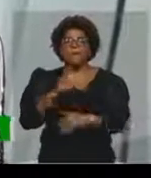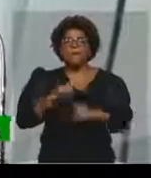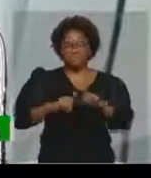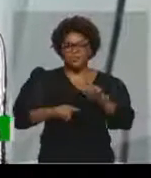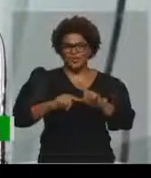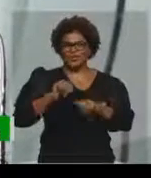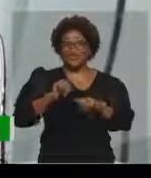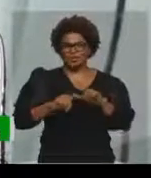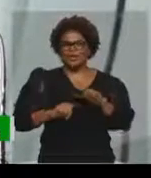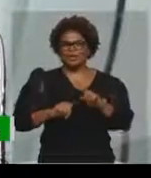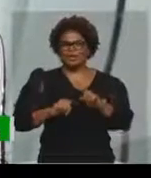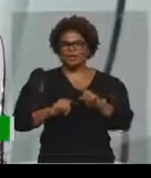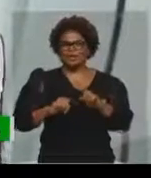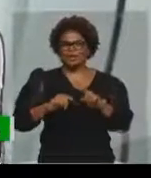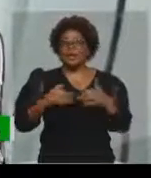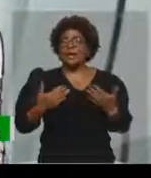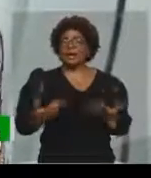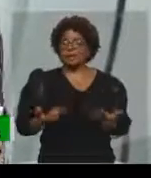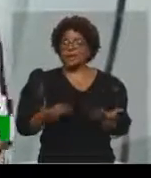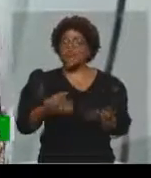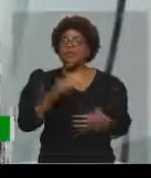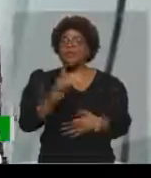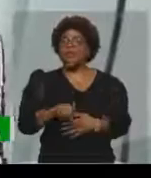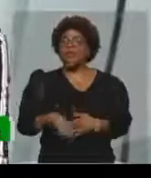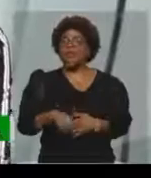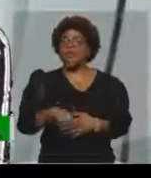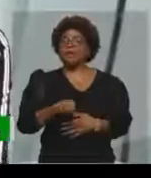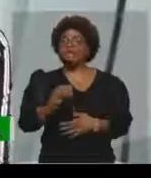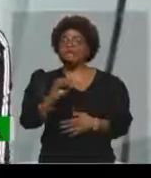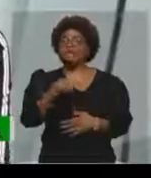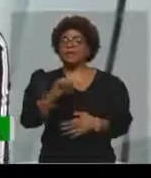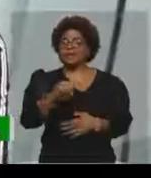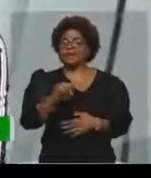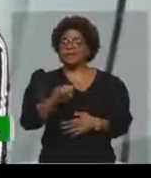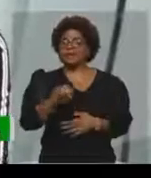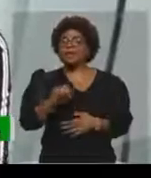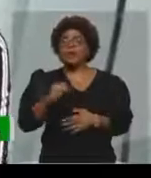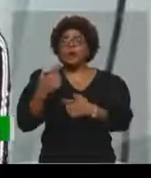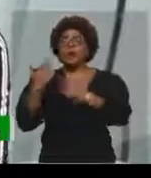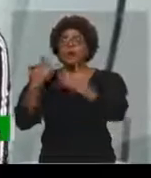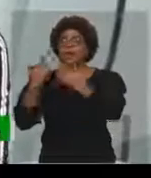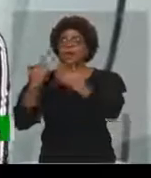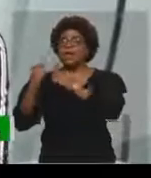a linguagem coloquial, é muito presente, né, nos